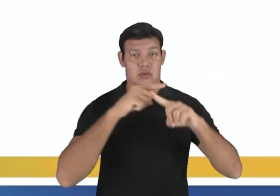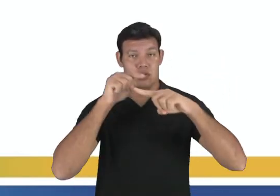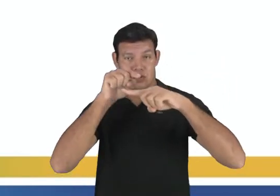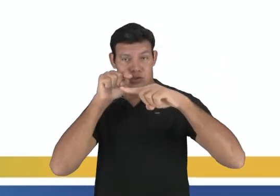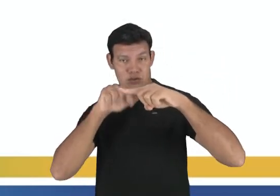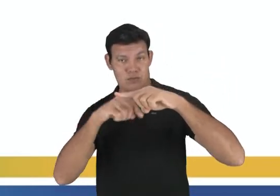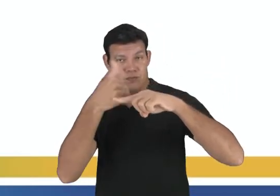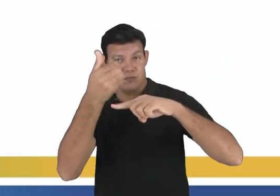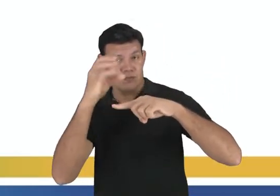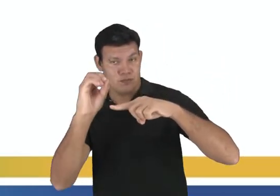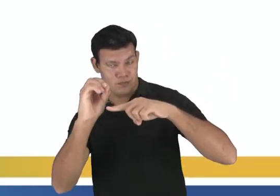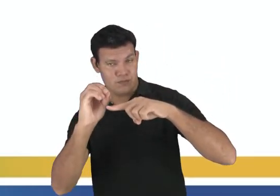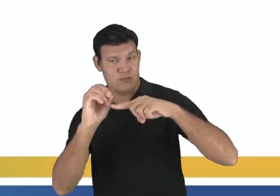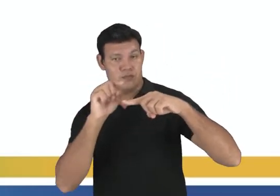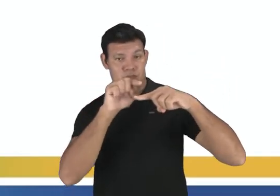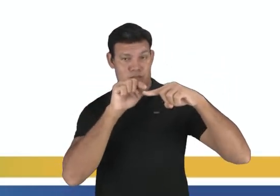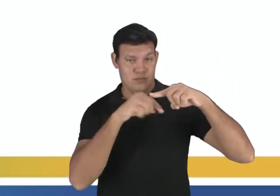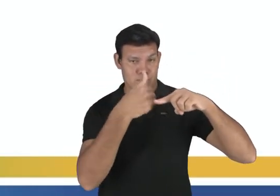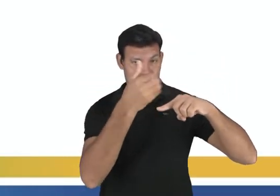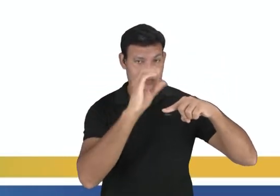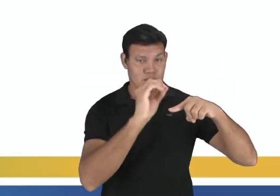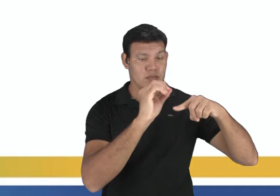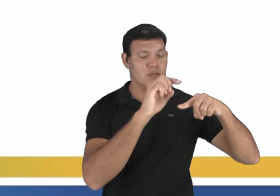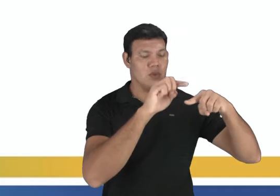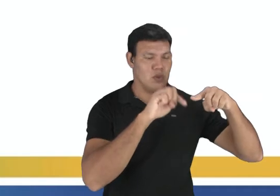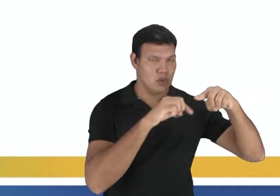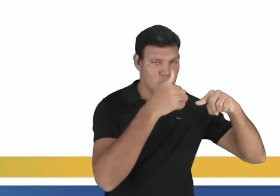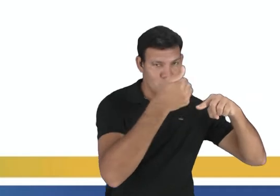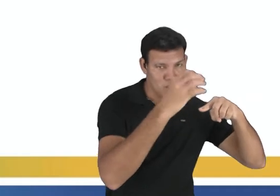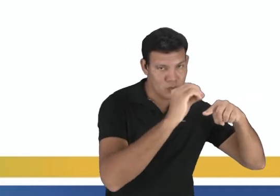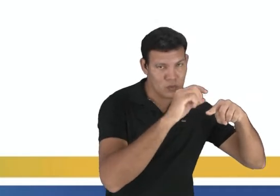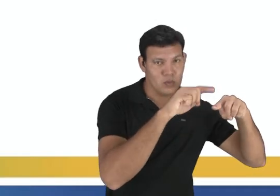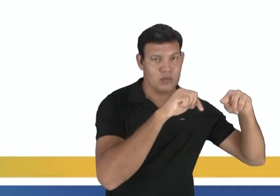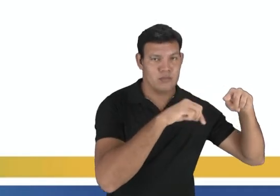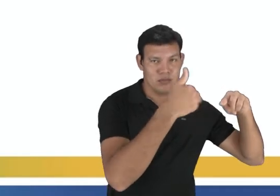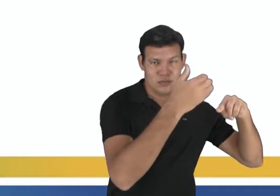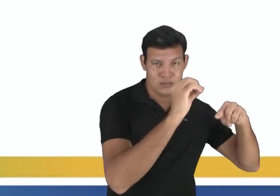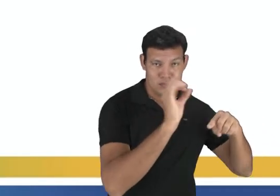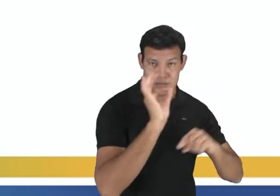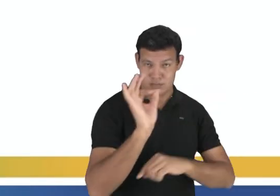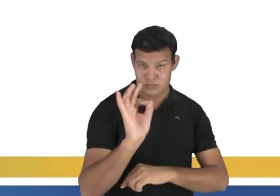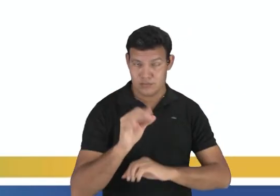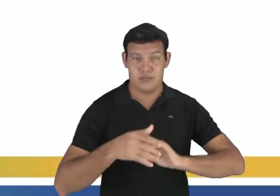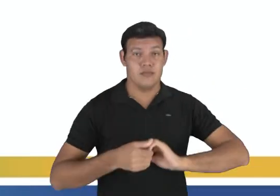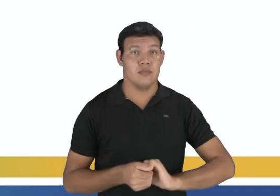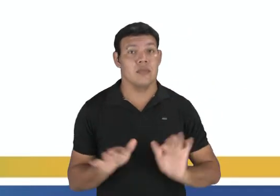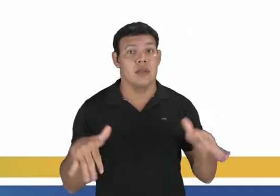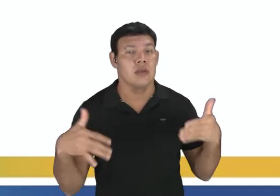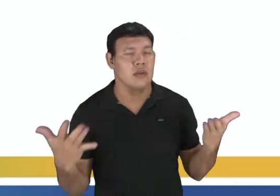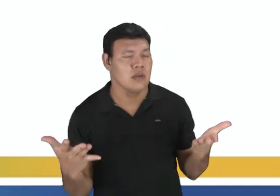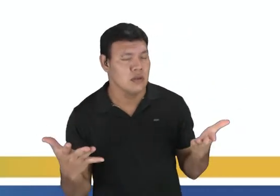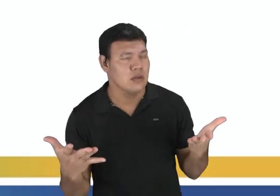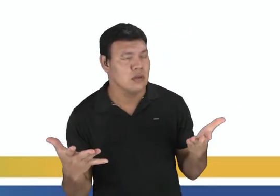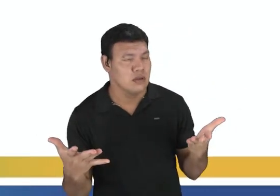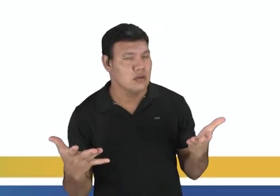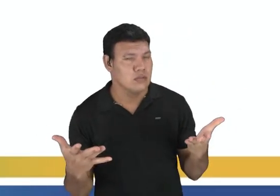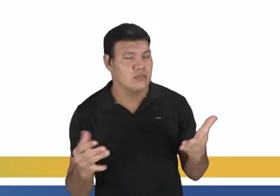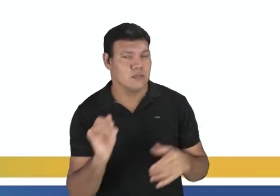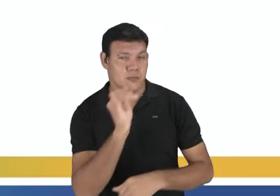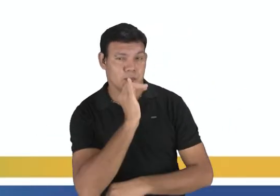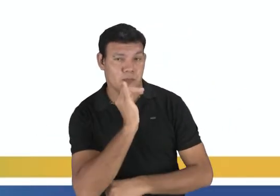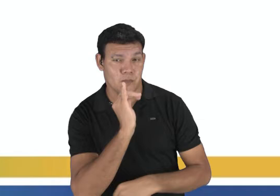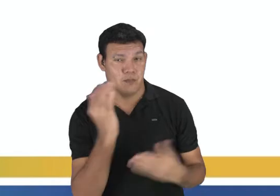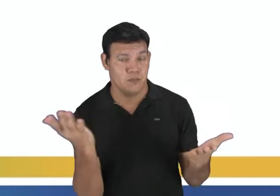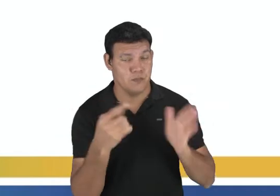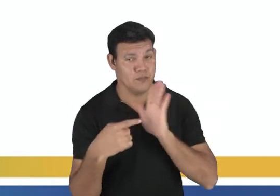dividir por 10 e aí contando a quantidade de casa. Tudo certo? Então olha só, observe um exemplo